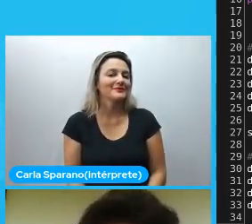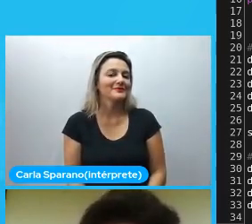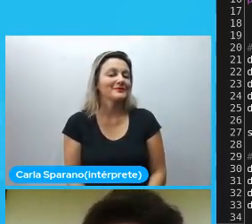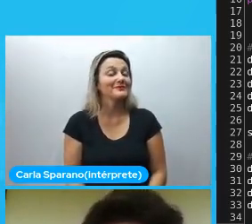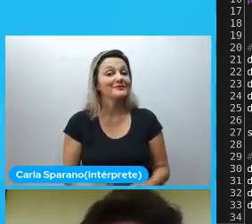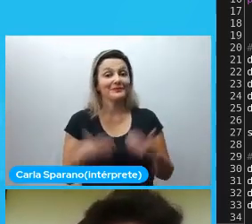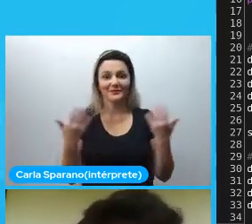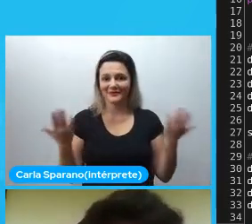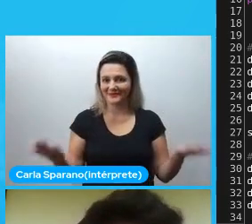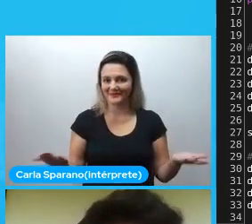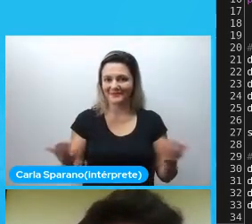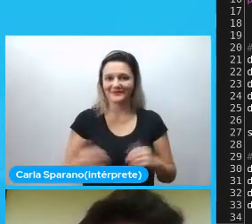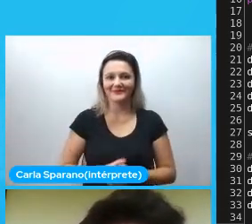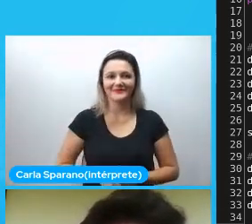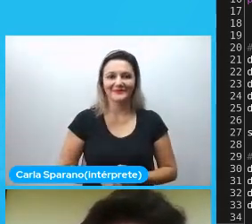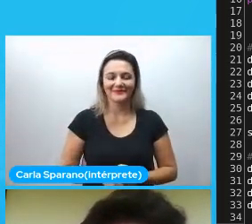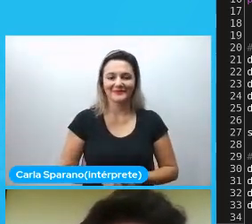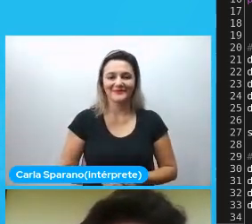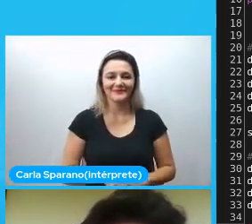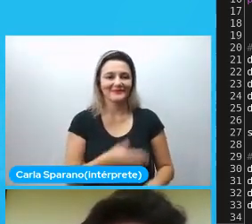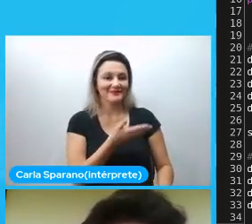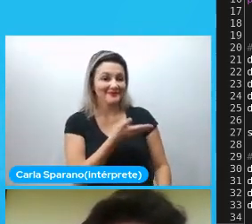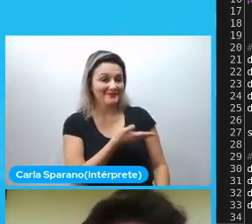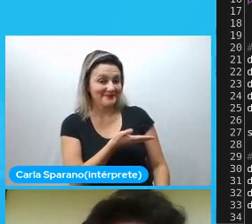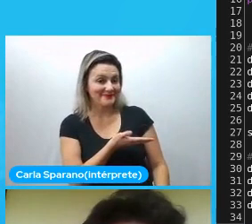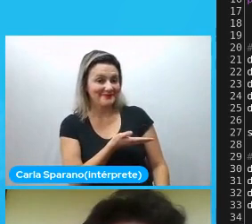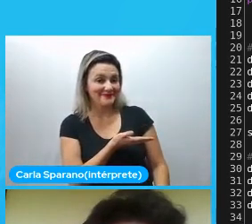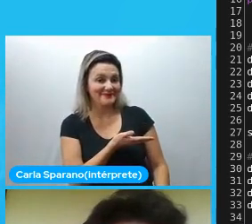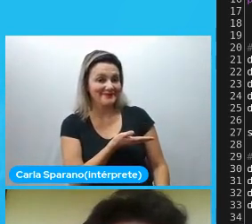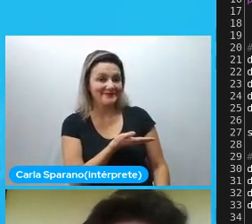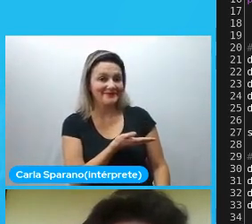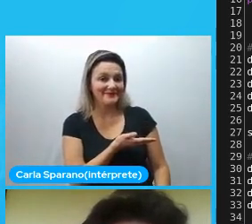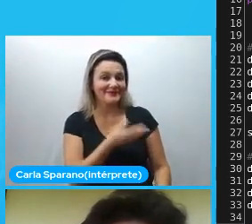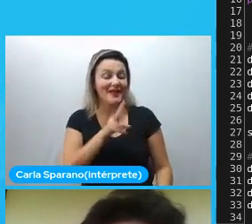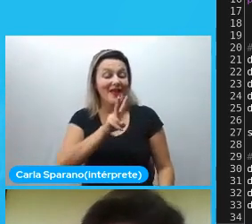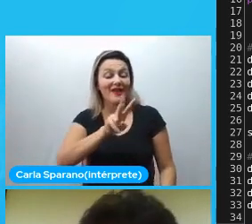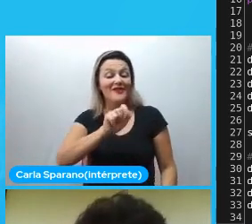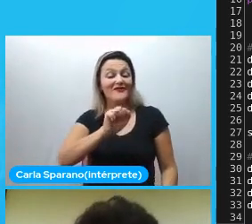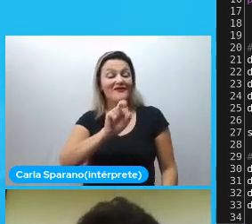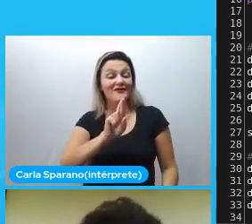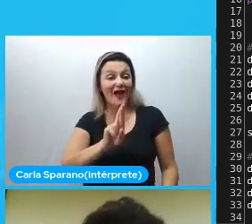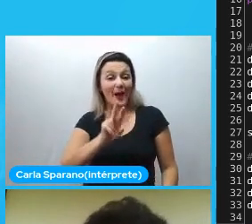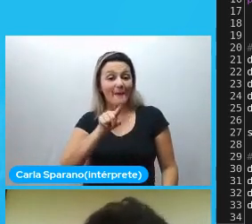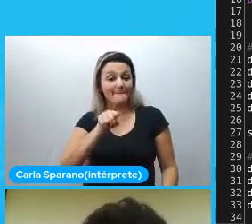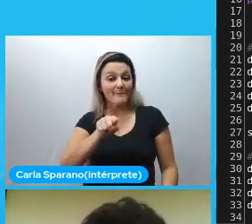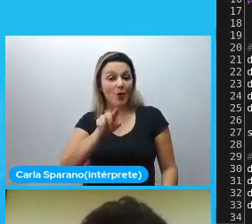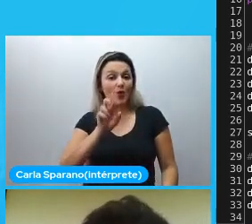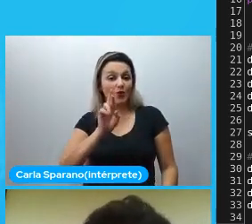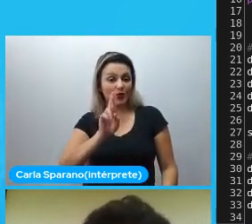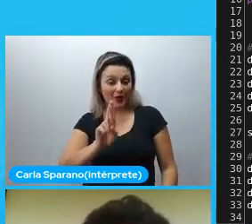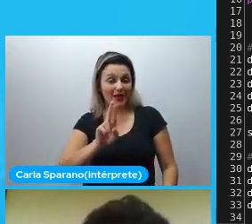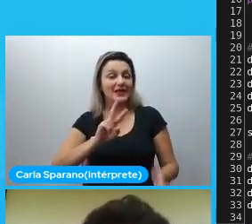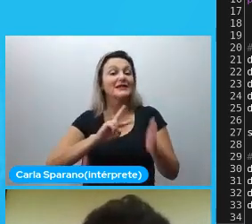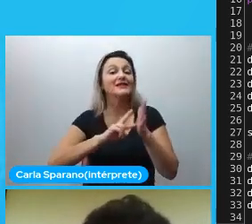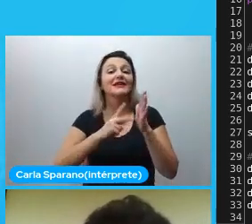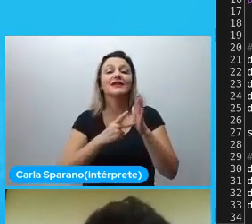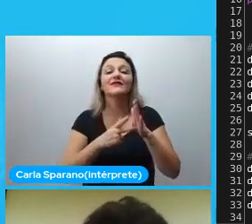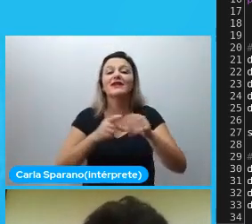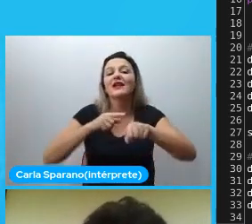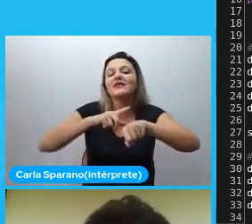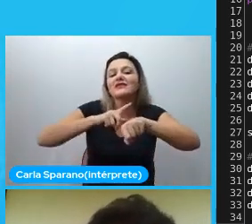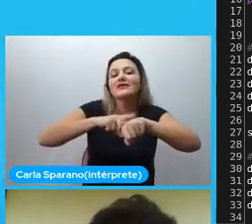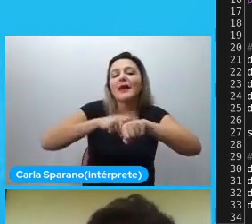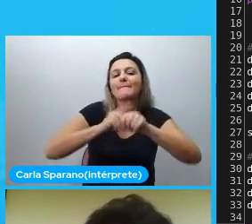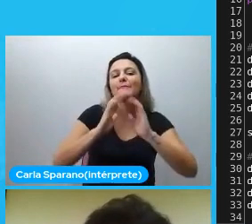Então, só explicando o que eu fiz aqui, esse var.r é uma variável de temporária. O que, que eu faço aqui? 0